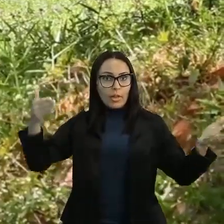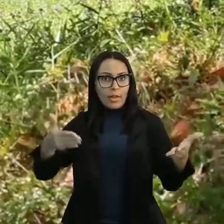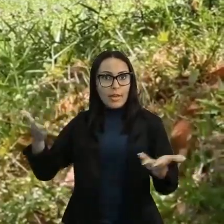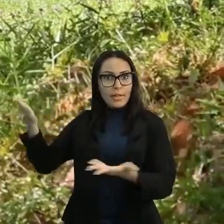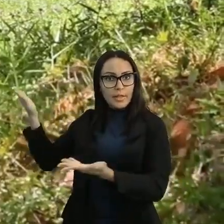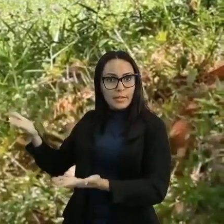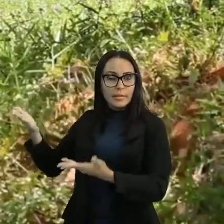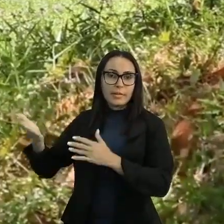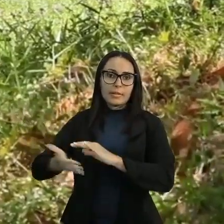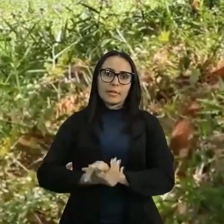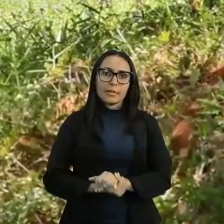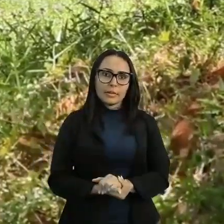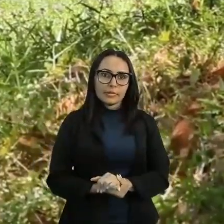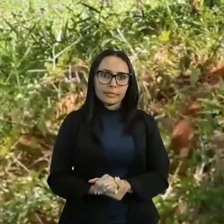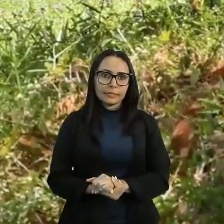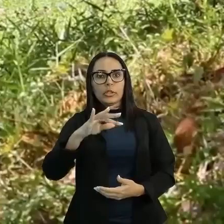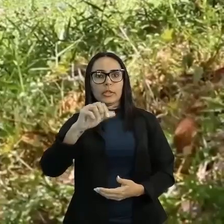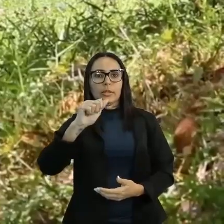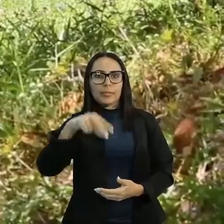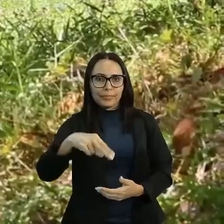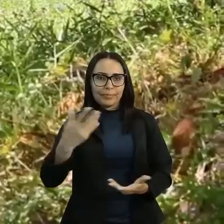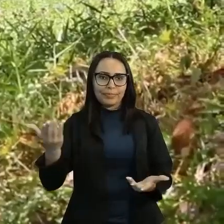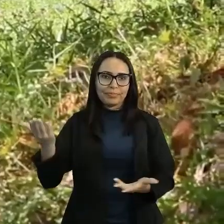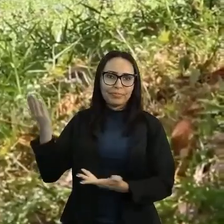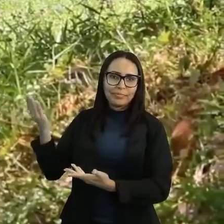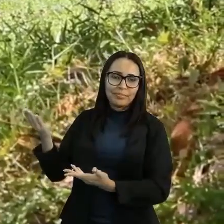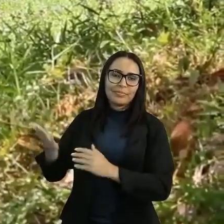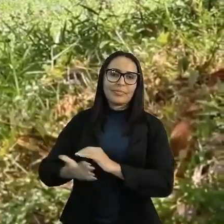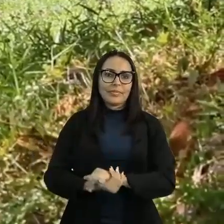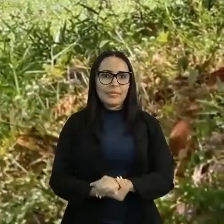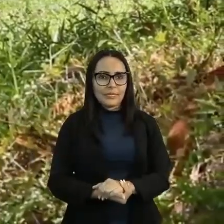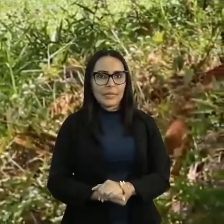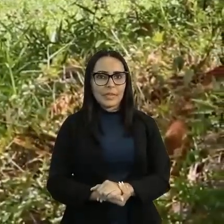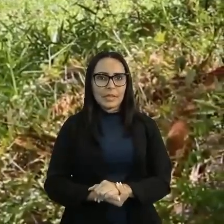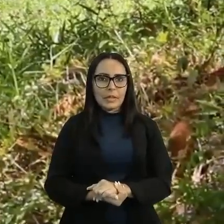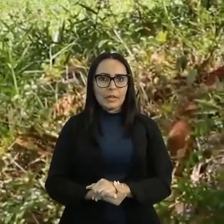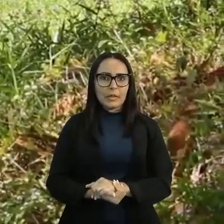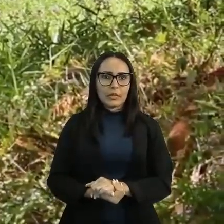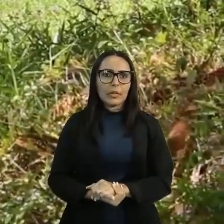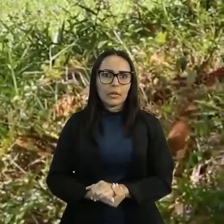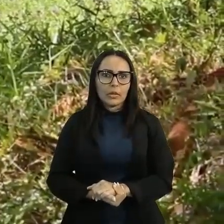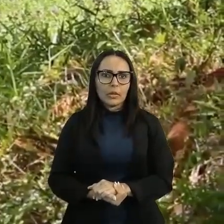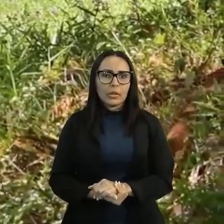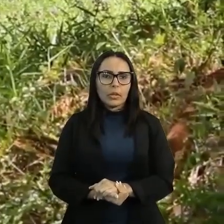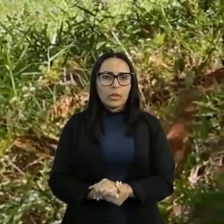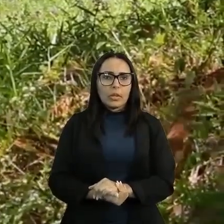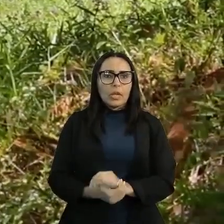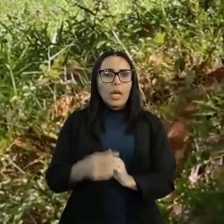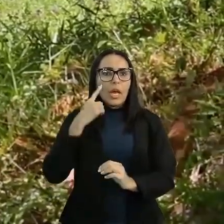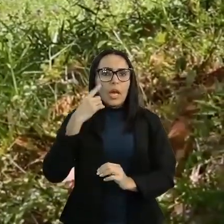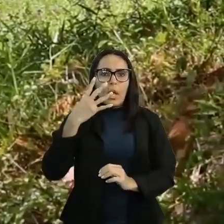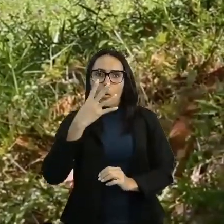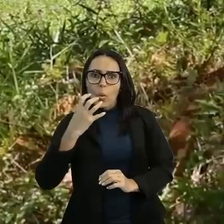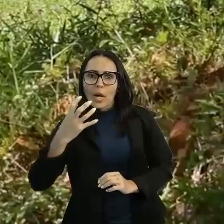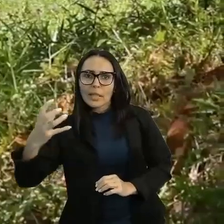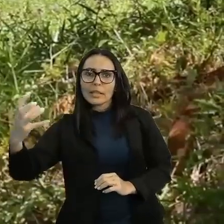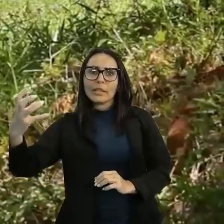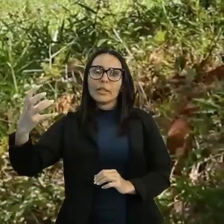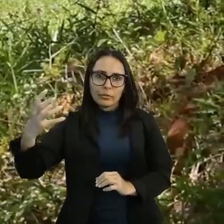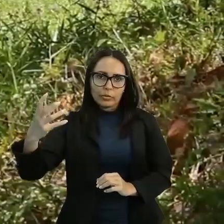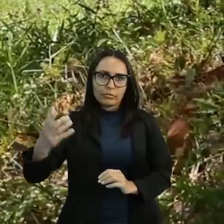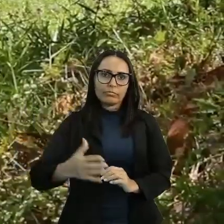vocês decidem, ok, vamos peregrinar e sair viajando, conhecendo outros templos, levando o conhecimento que vocês adquiriram ao longo do tempo. E o por último ficou? O